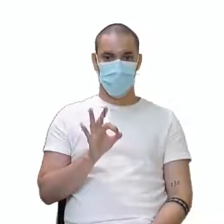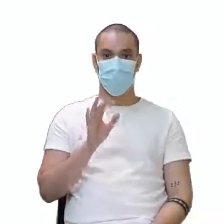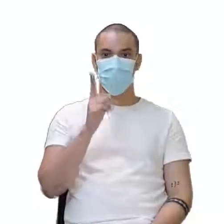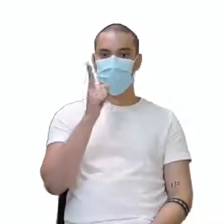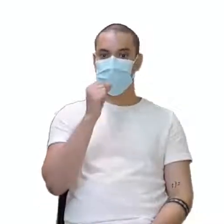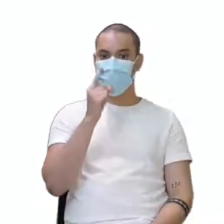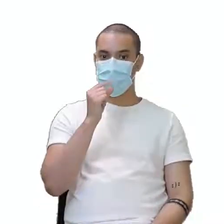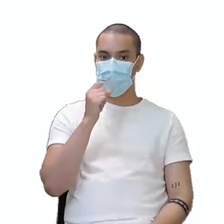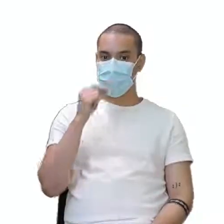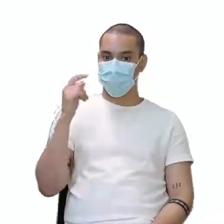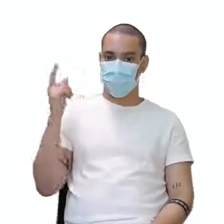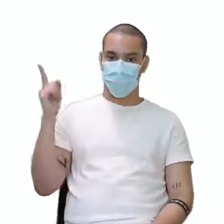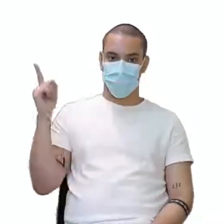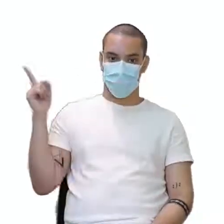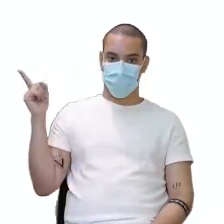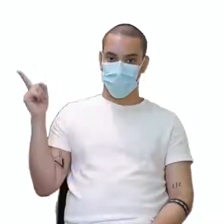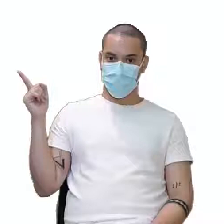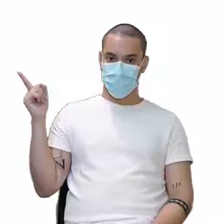Água.